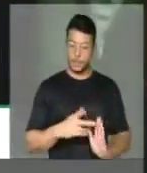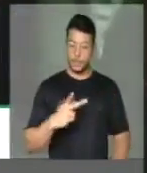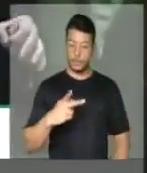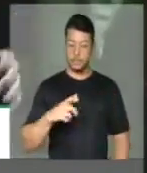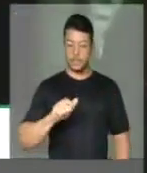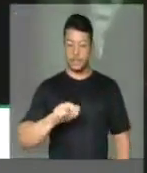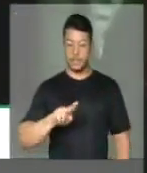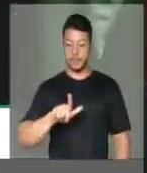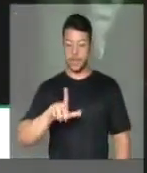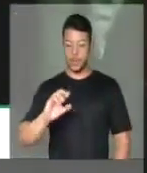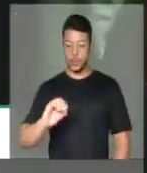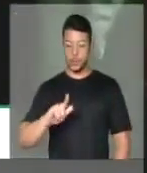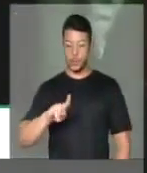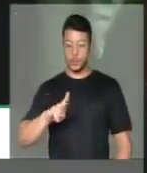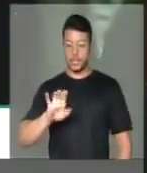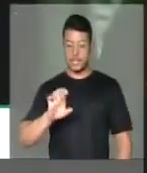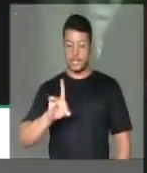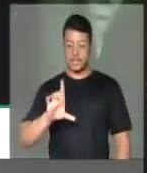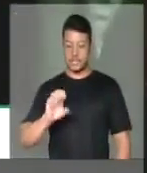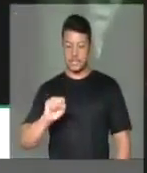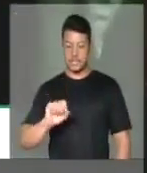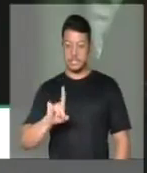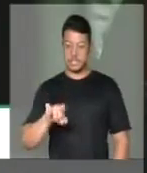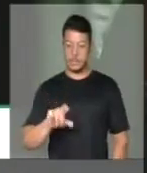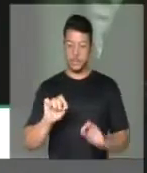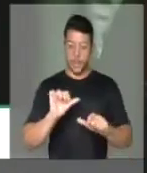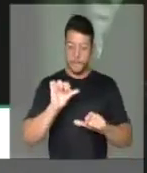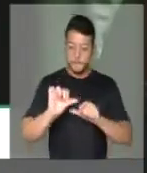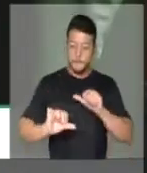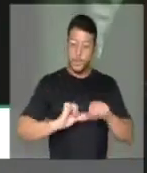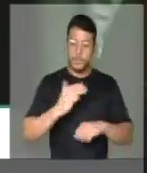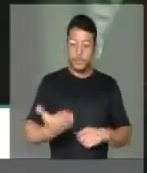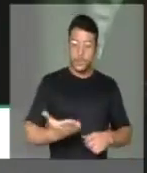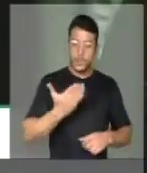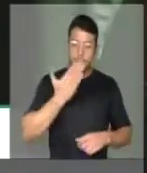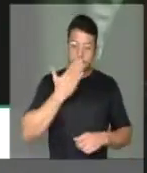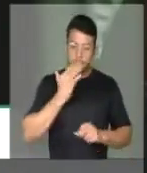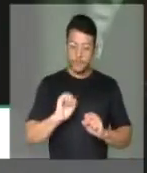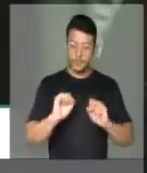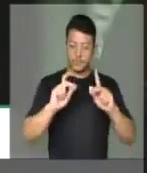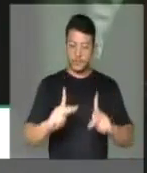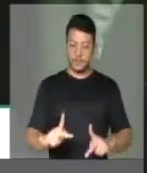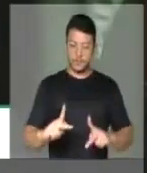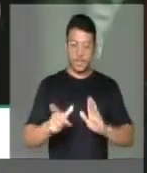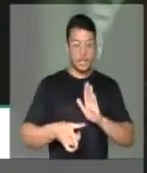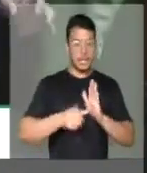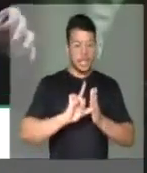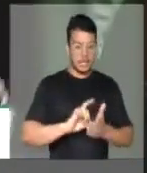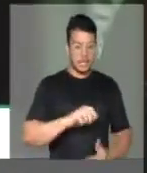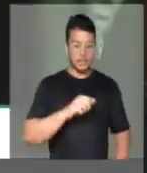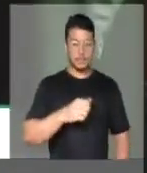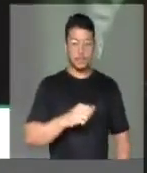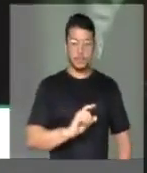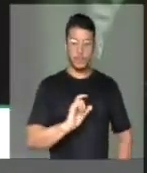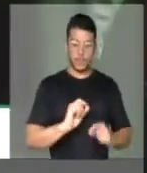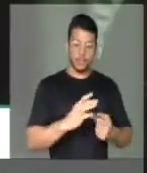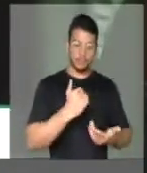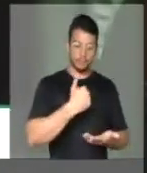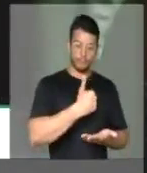e do governo funcionário alterou o regime vai de um regime que é de repartição